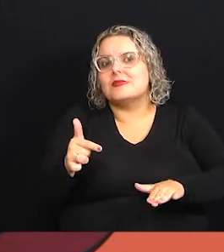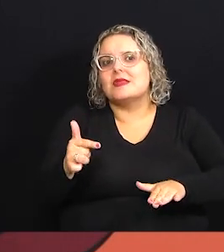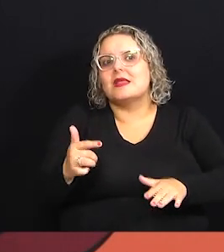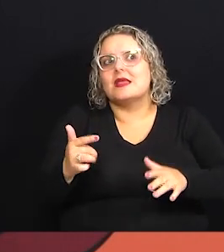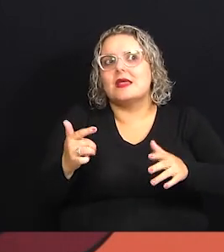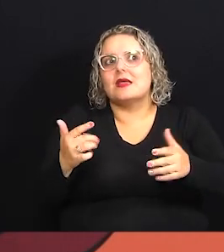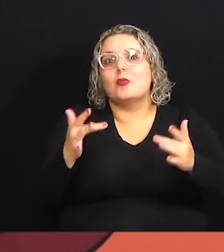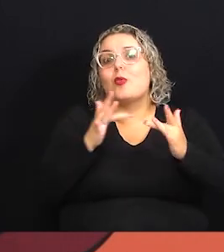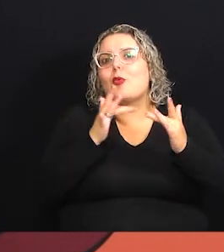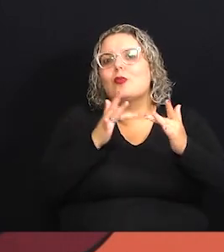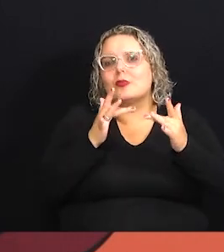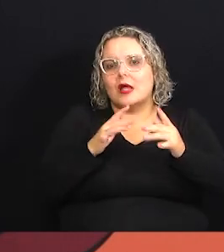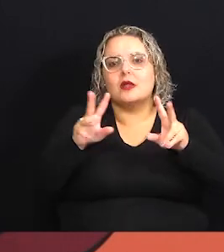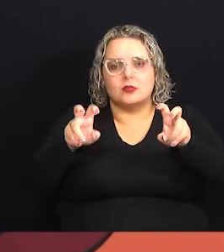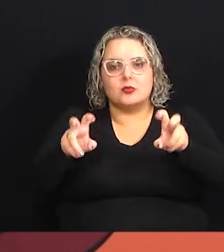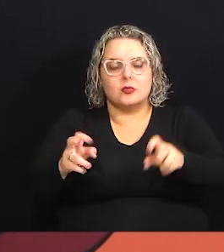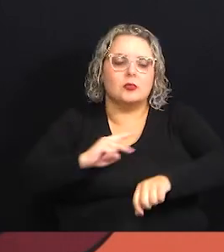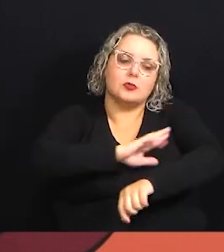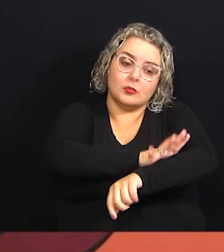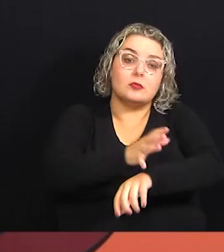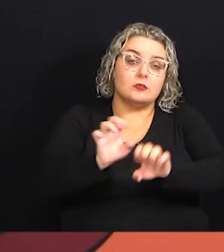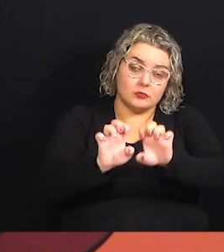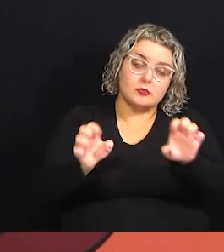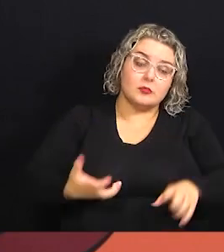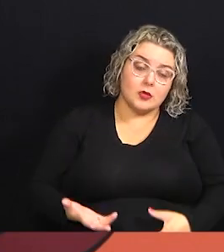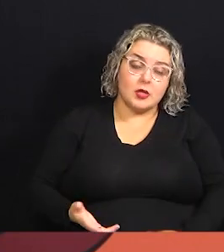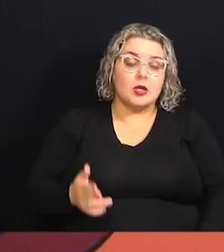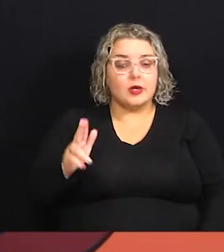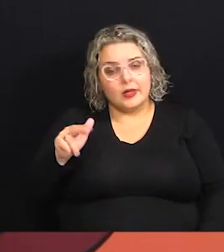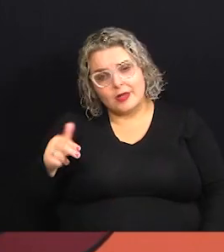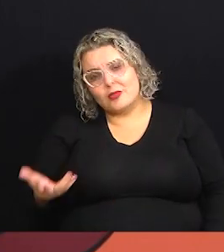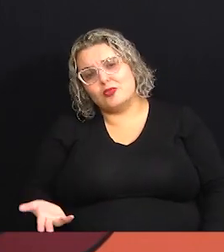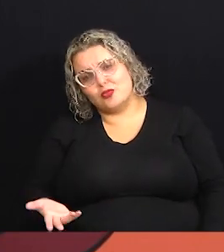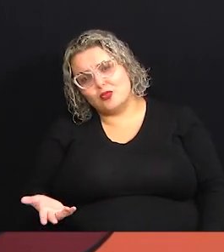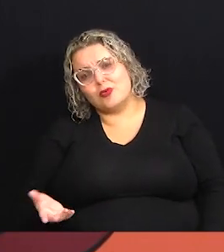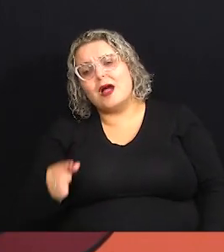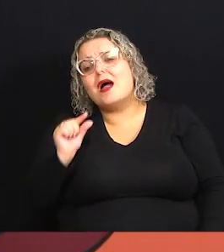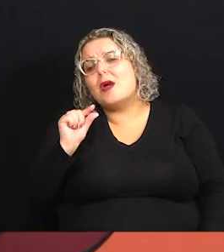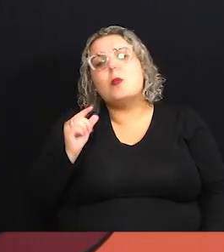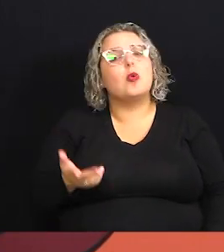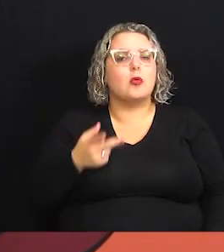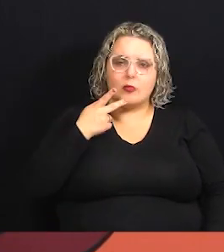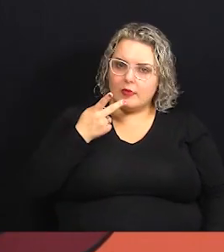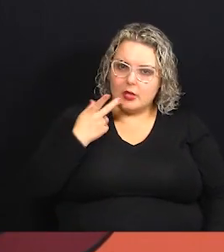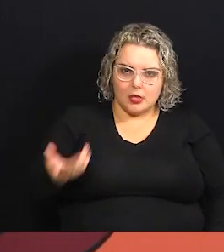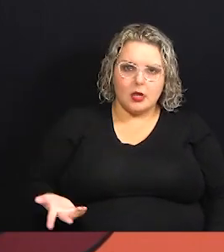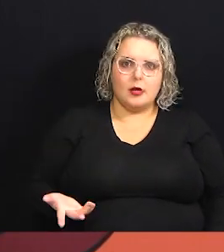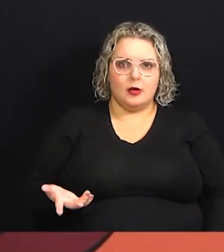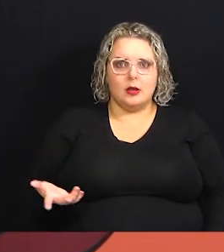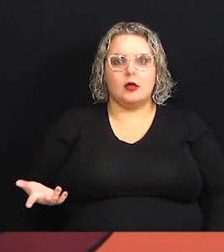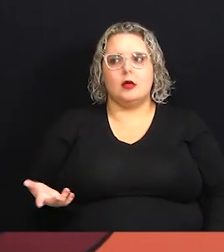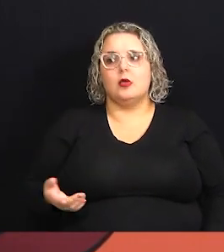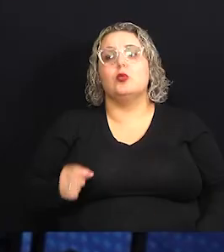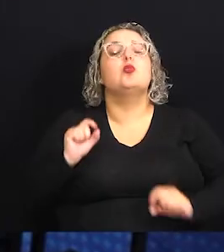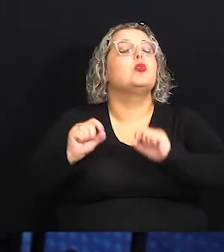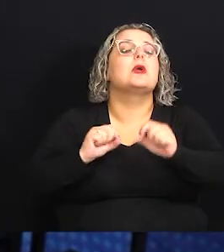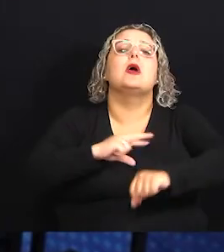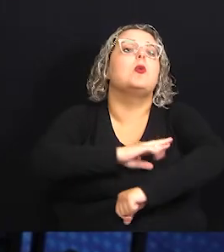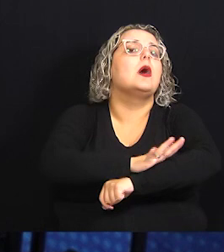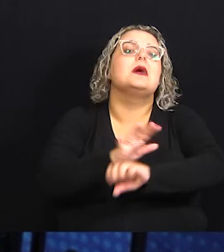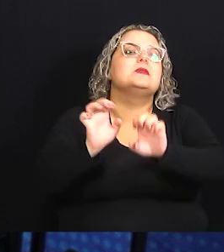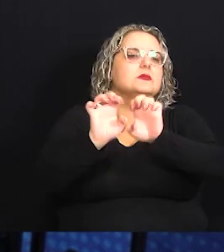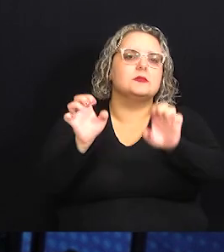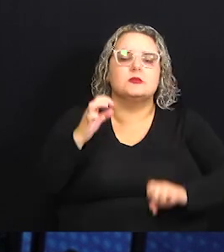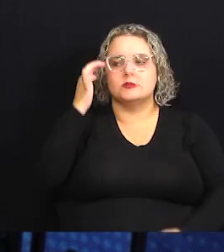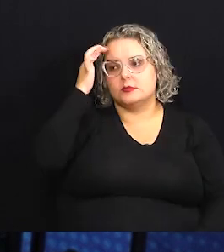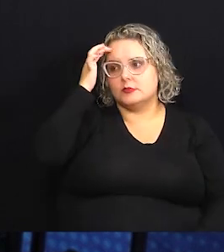tema, né, racismo estrutural, e nunca é demais a gente reforçar o que é o racismo estrutural, né?